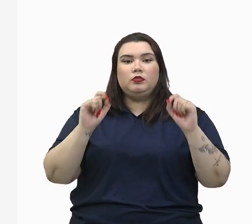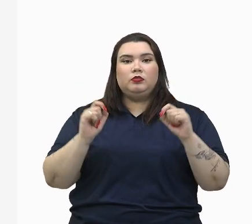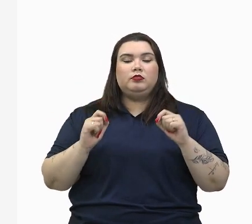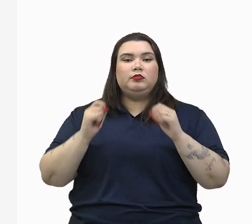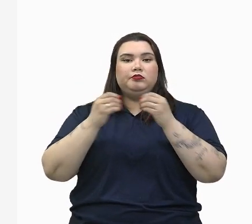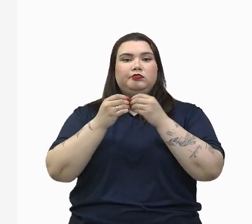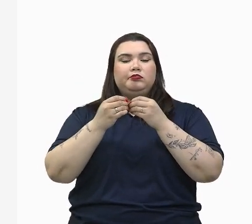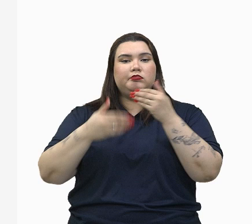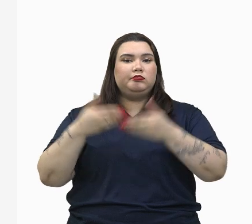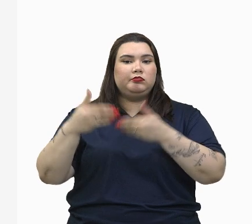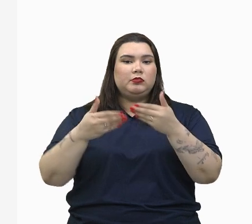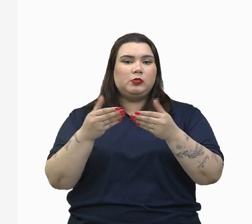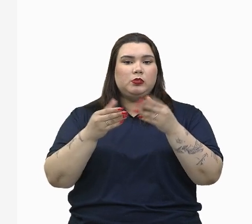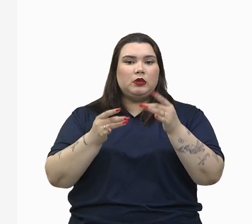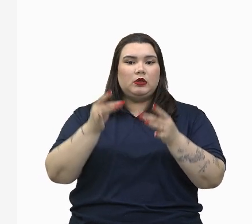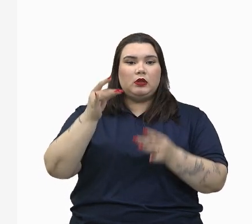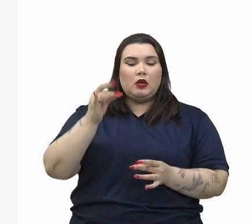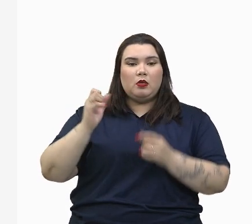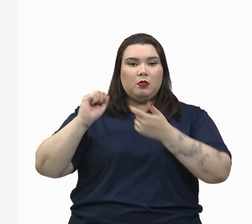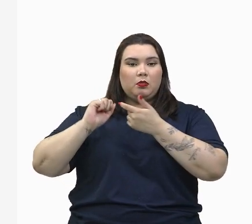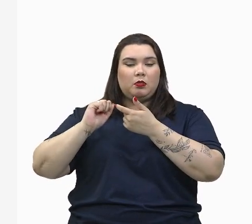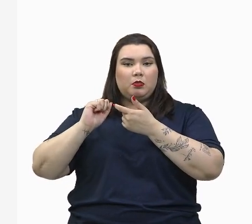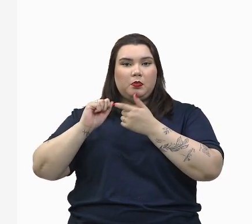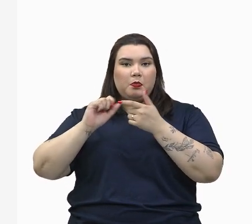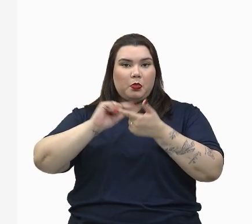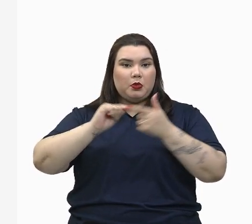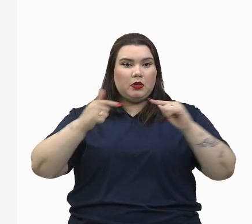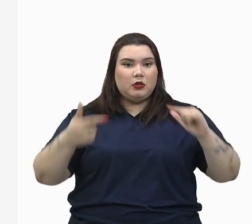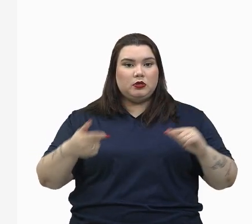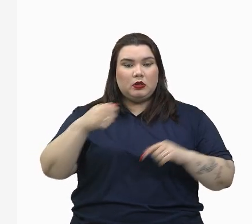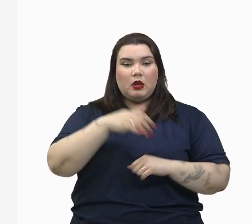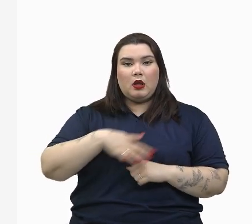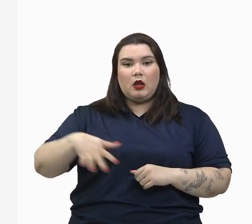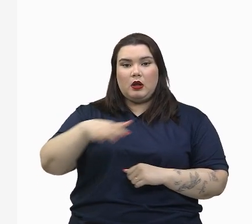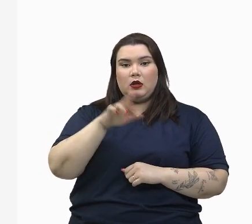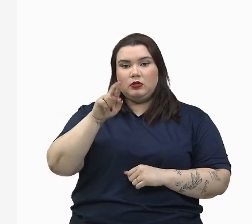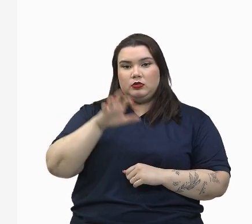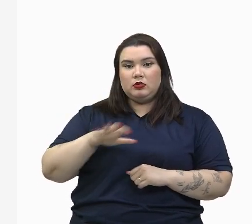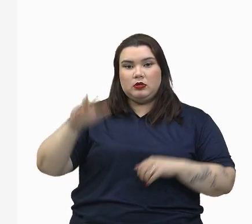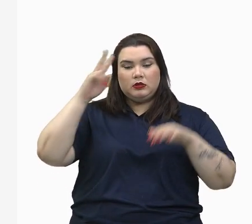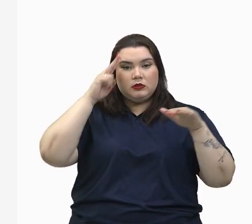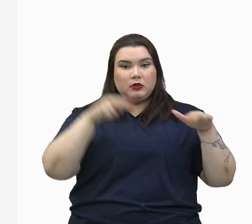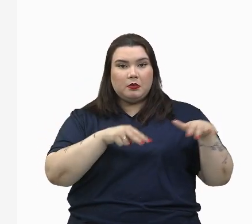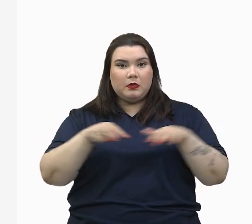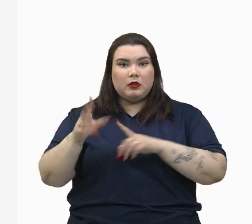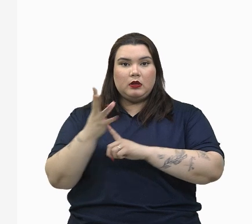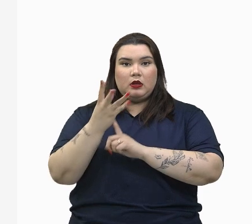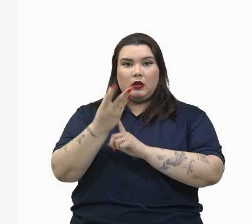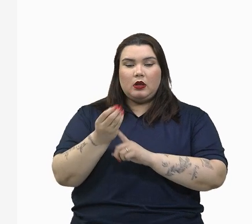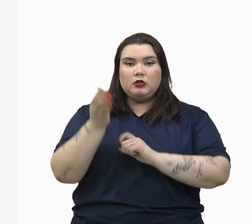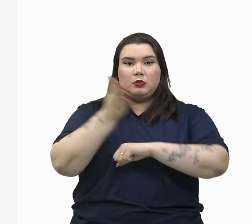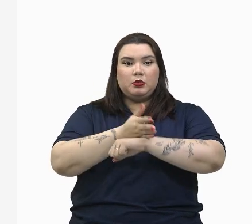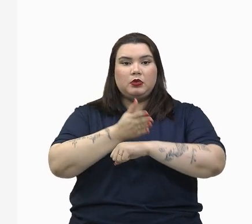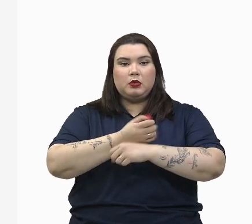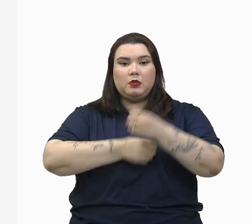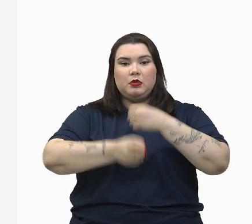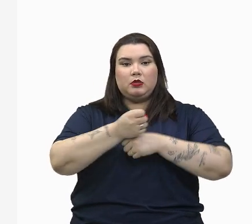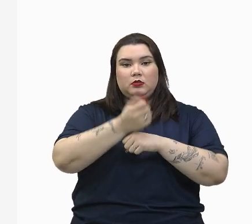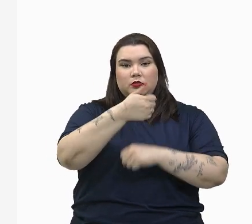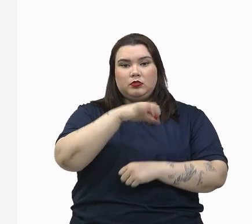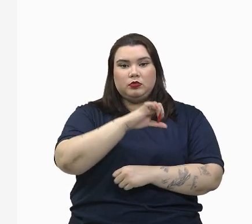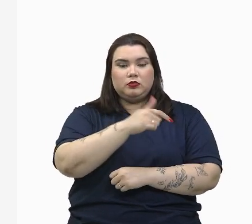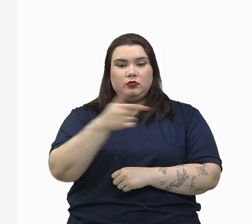dos desdobramentos modernistas em âmbito regional. A Semana de Arte Moderna de 1922